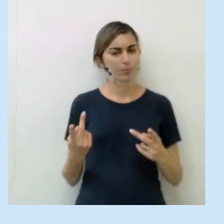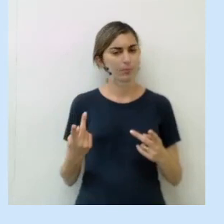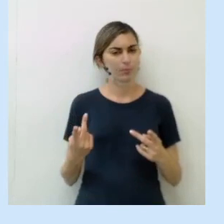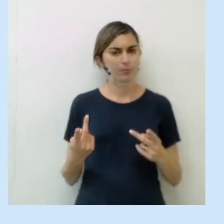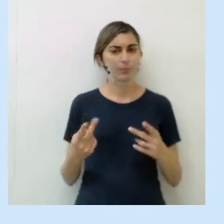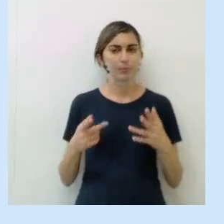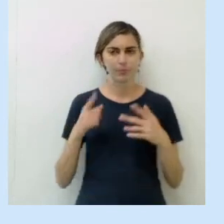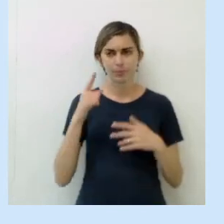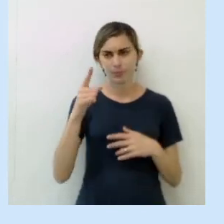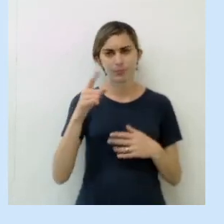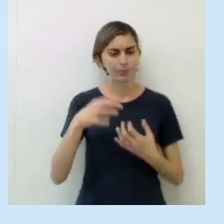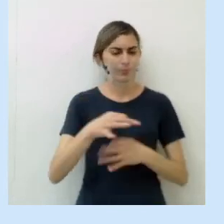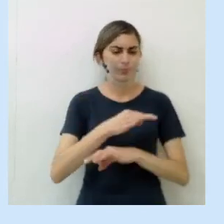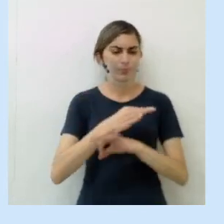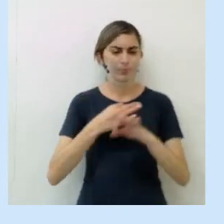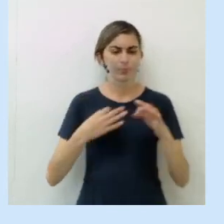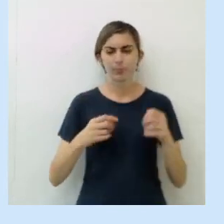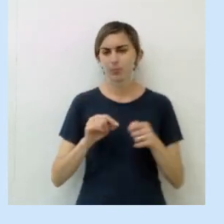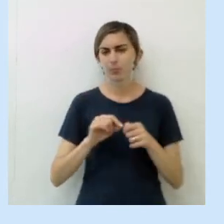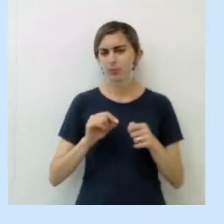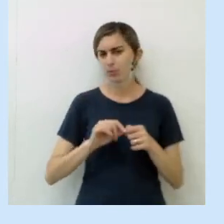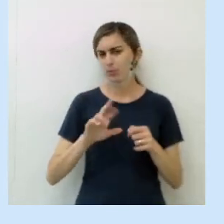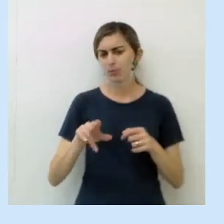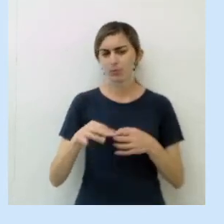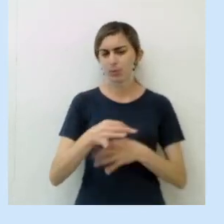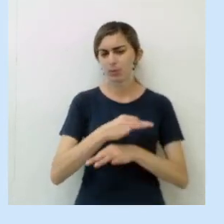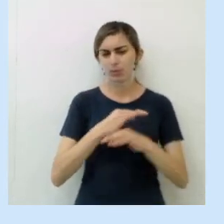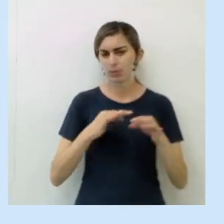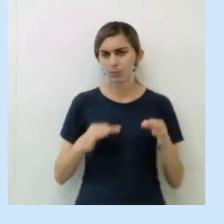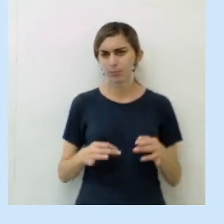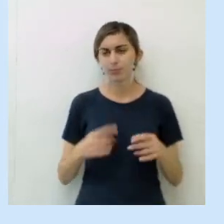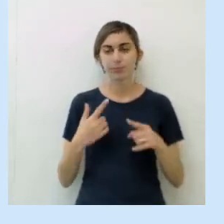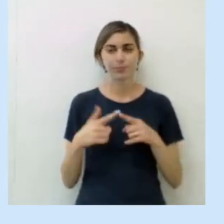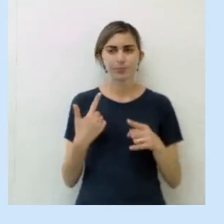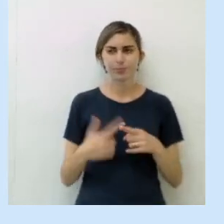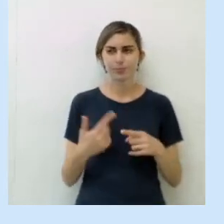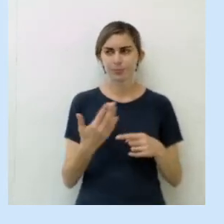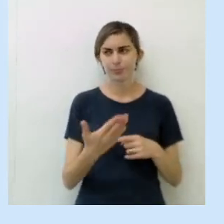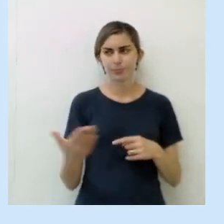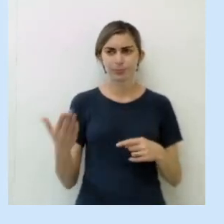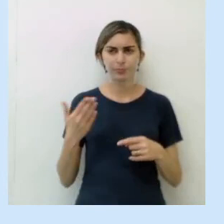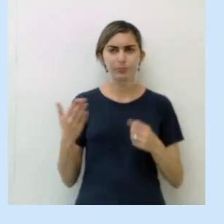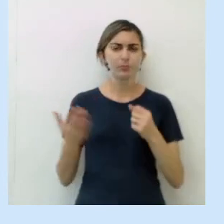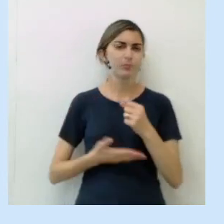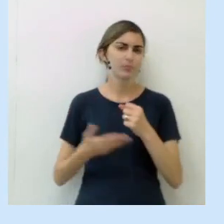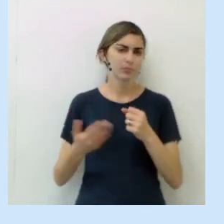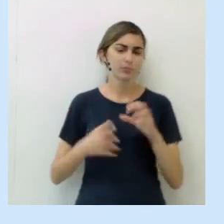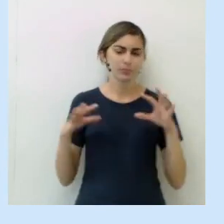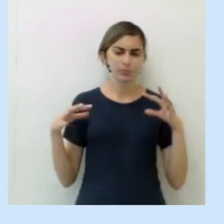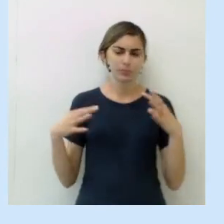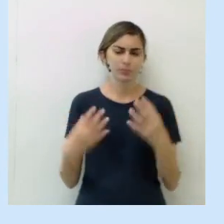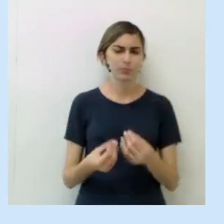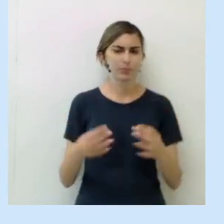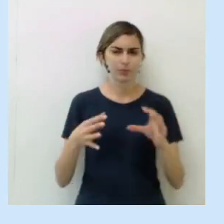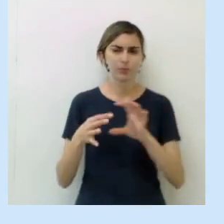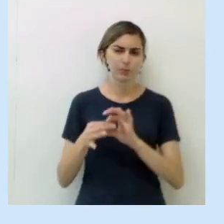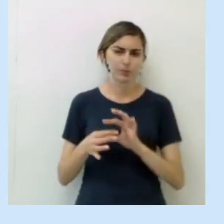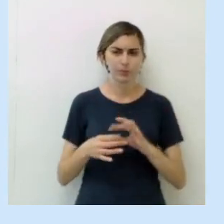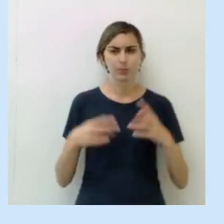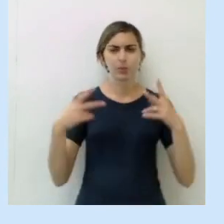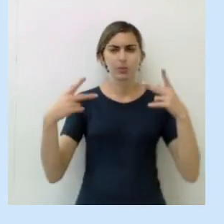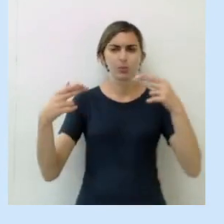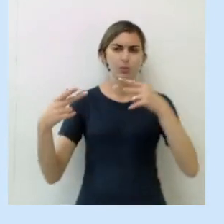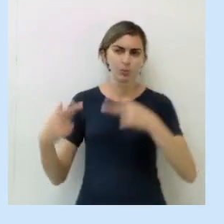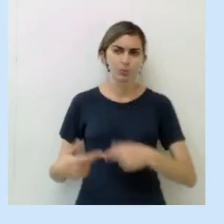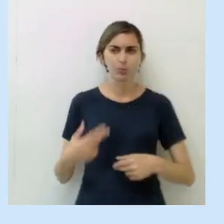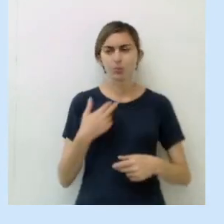H. Essa molécula não faz isomeria cis-trans, por quê? Porque basicamente todos os ligantes são iguais. Eu